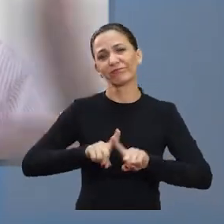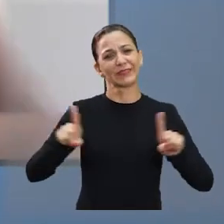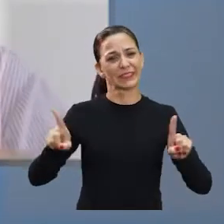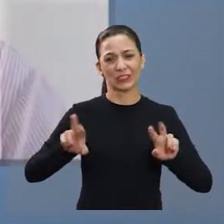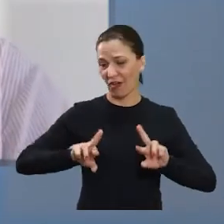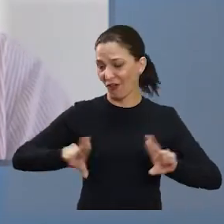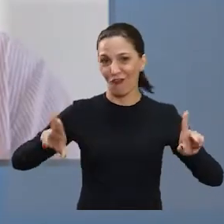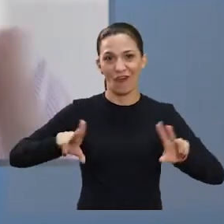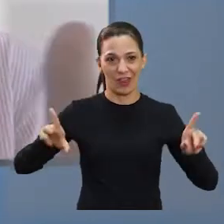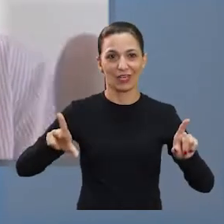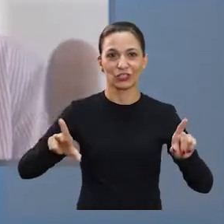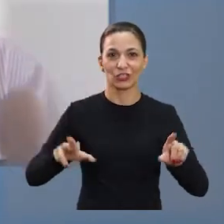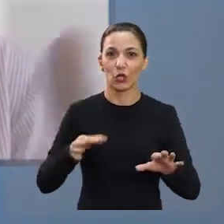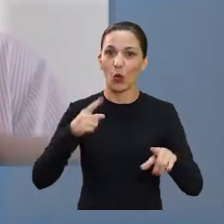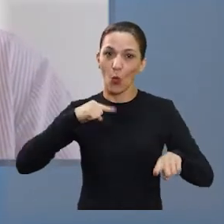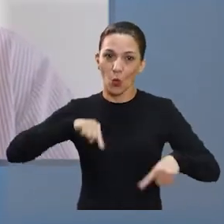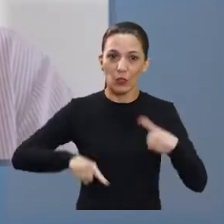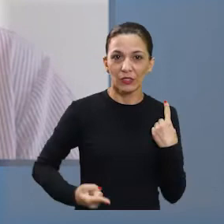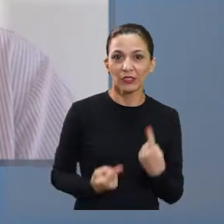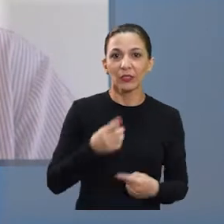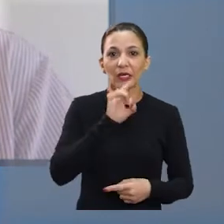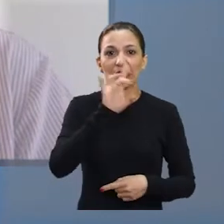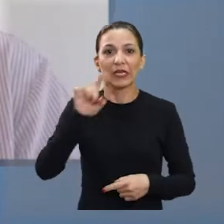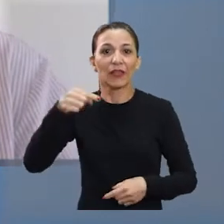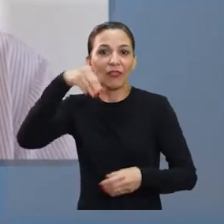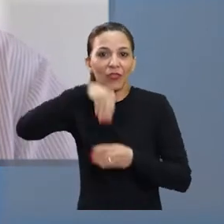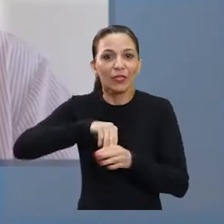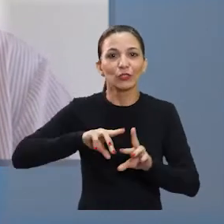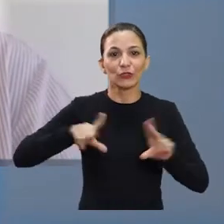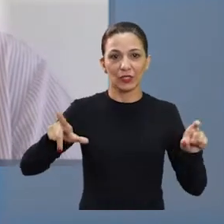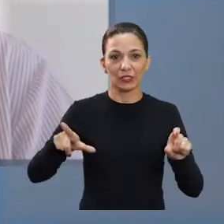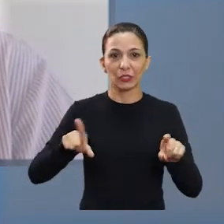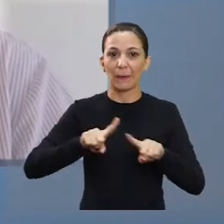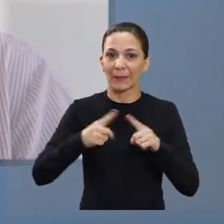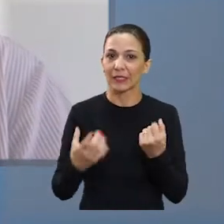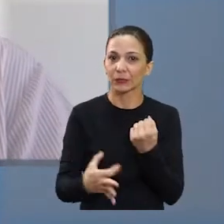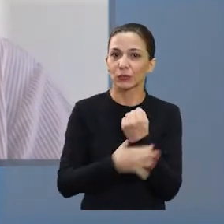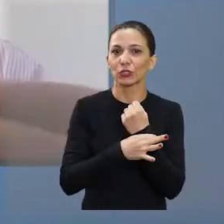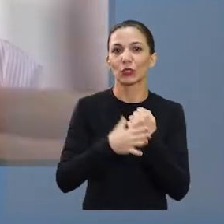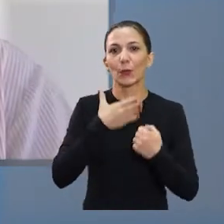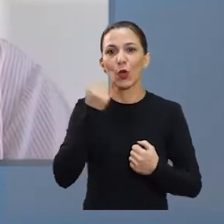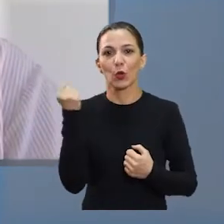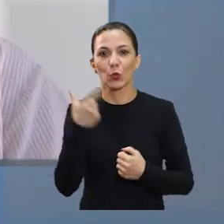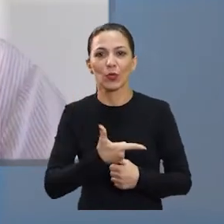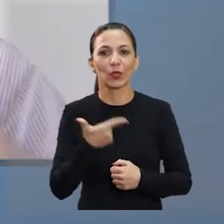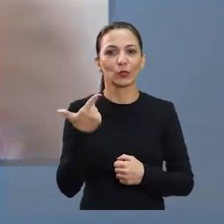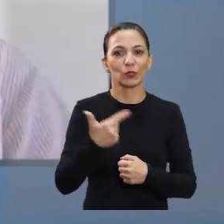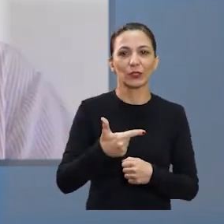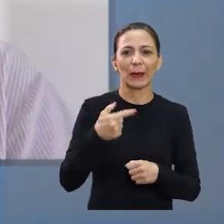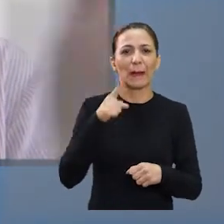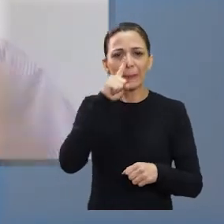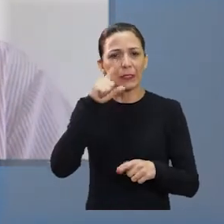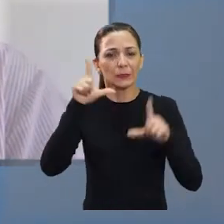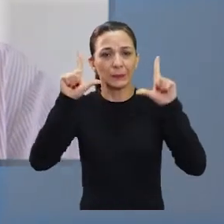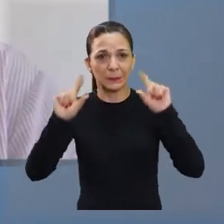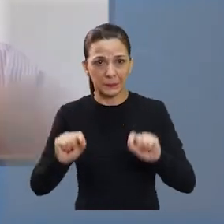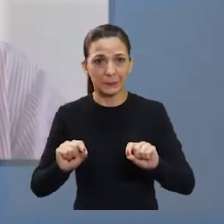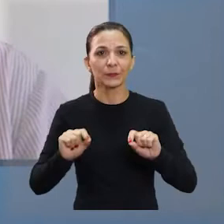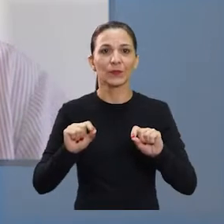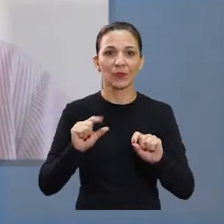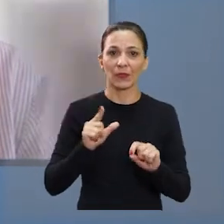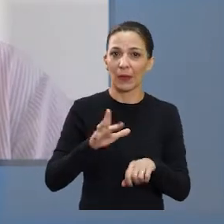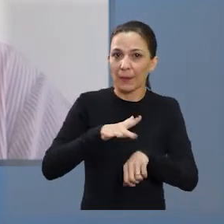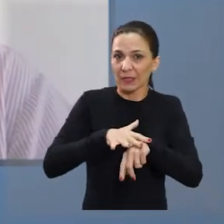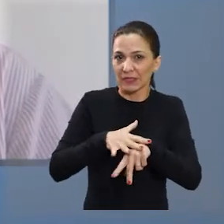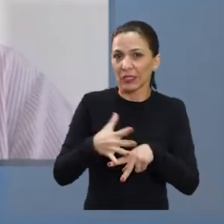fragilizado. Mas é melhor você ter essa proteção, né? O risco diminui, né? Outro dia tinha um paciente, mas